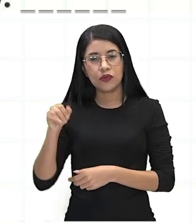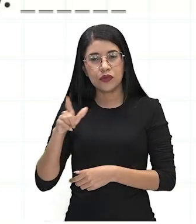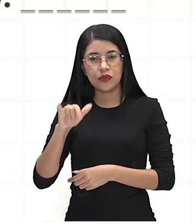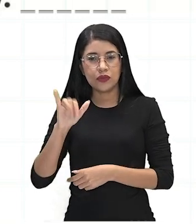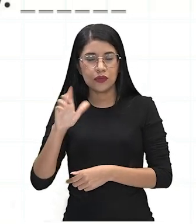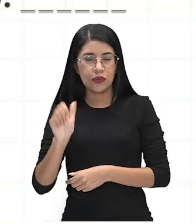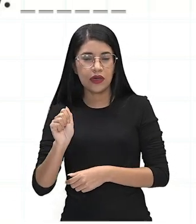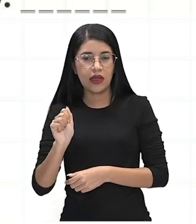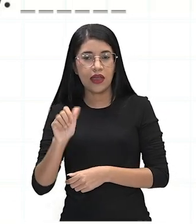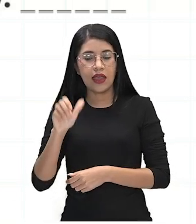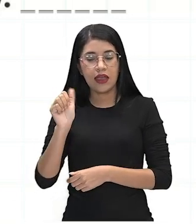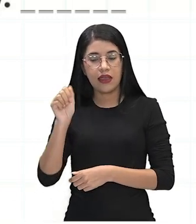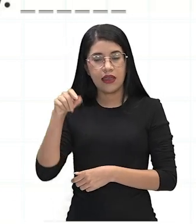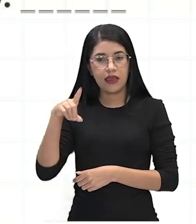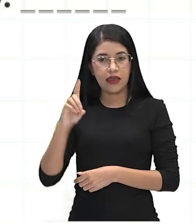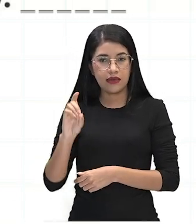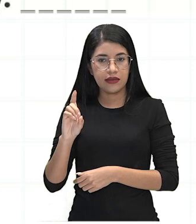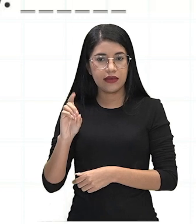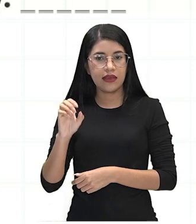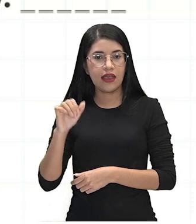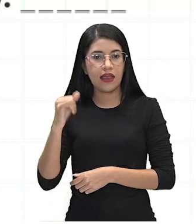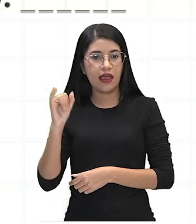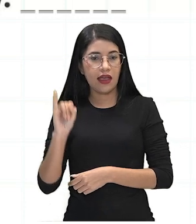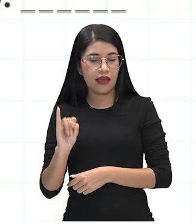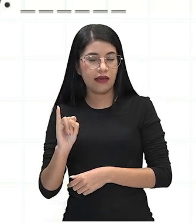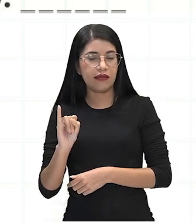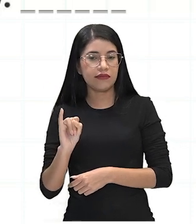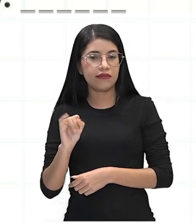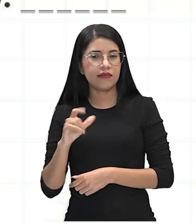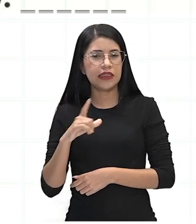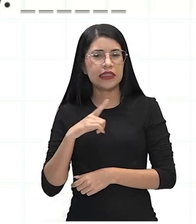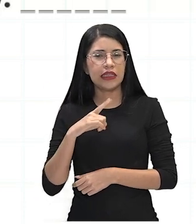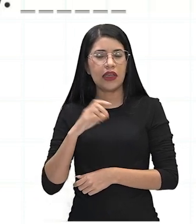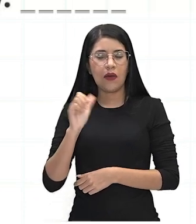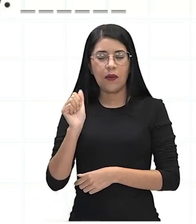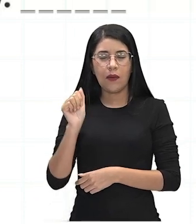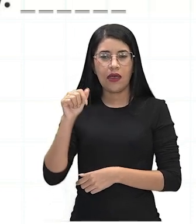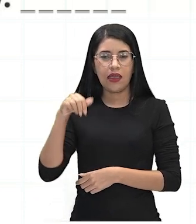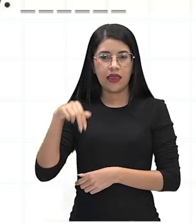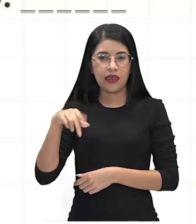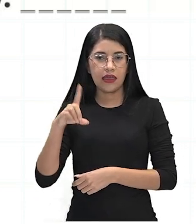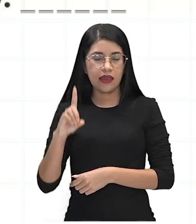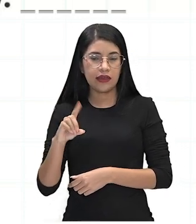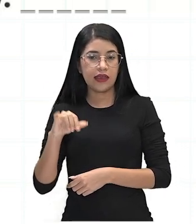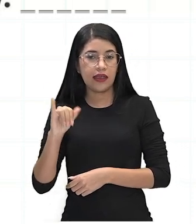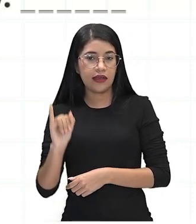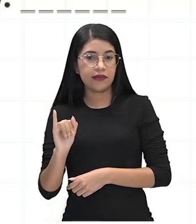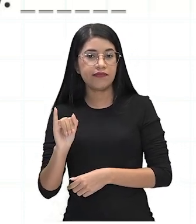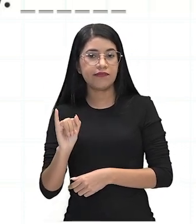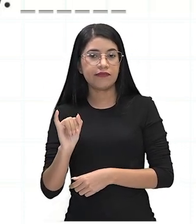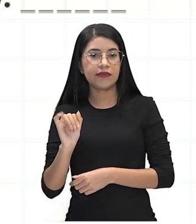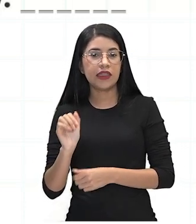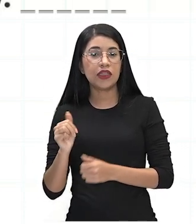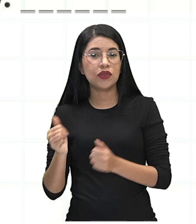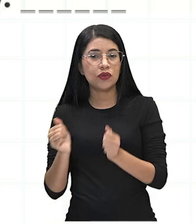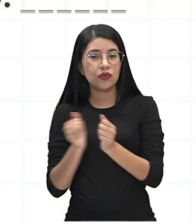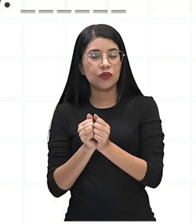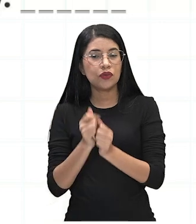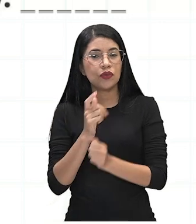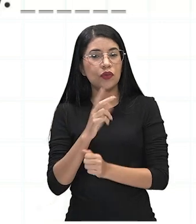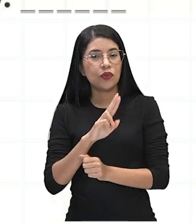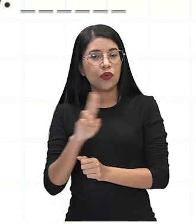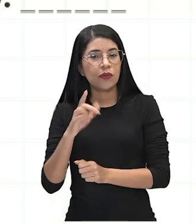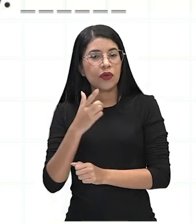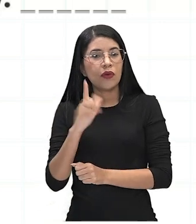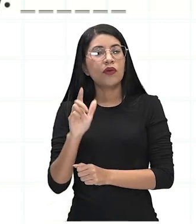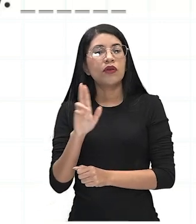Julia and I. Então, Julia e eu. Sempre que surgir a palavra I juntamente com outros nomes, eu vou usar esse